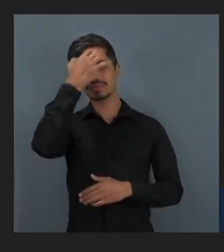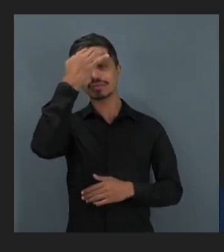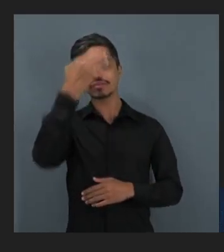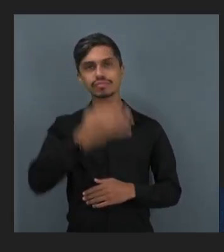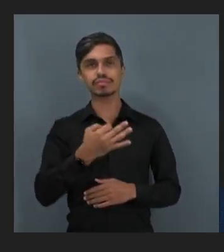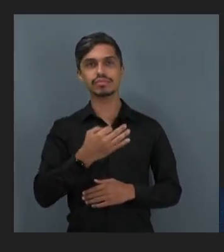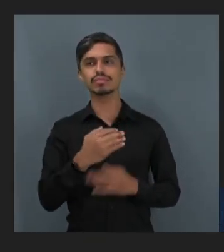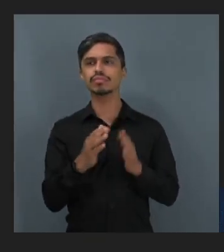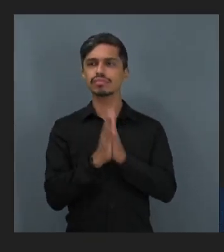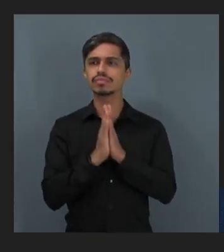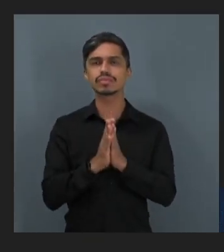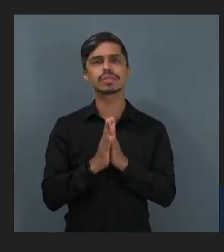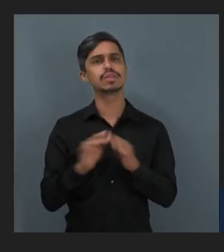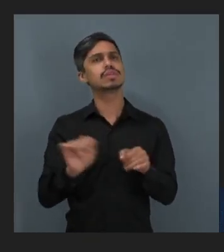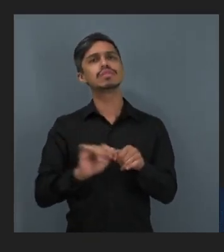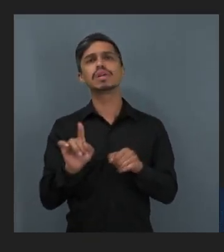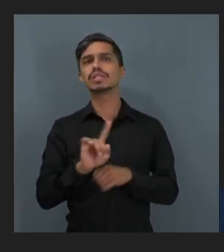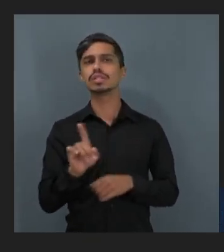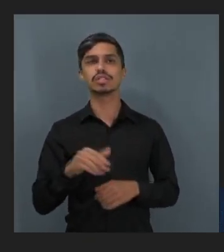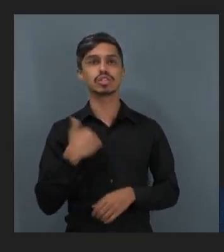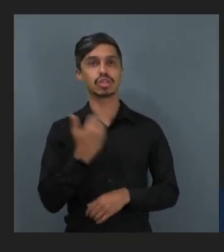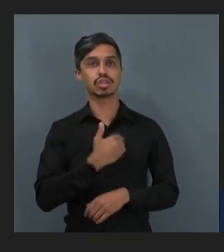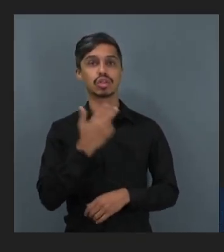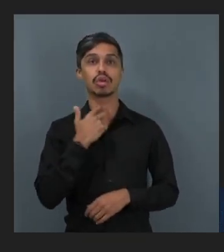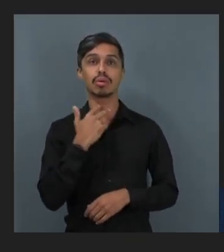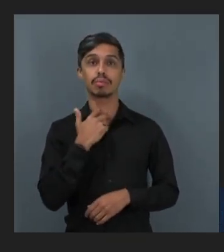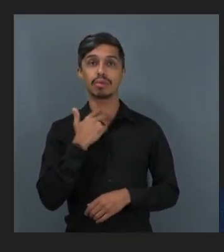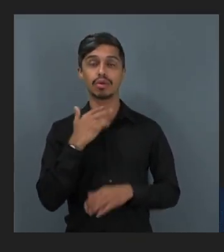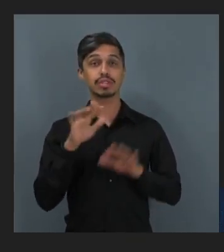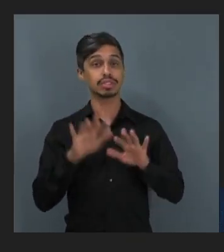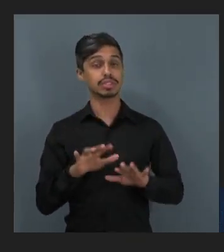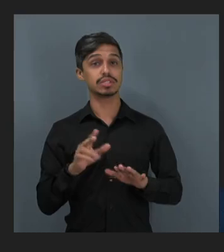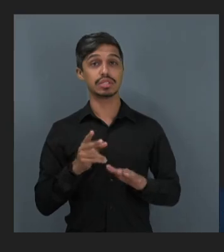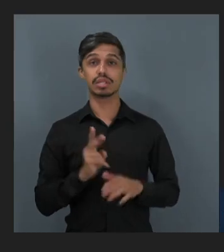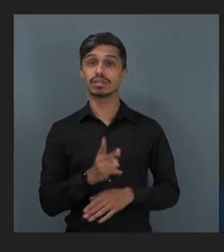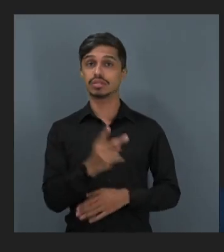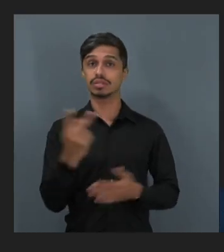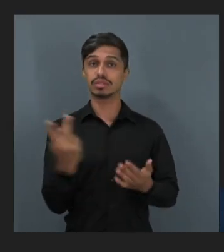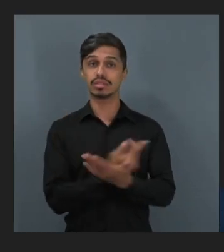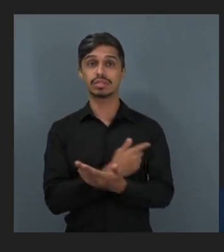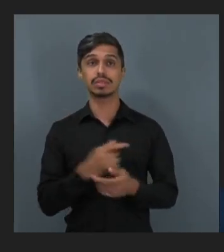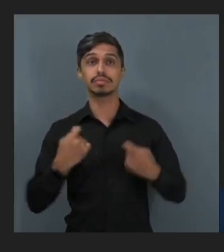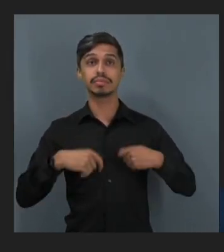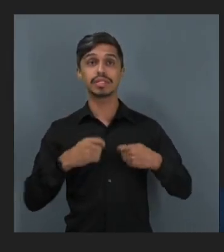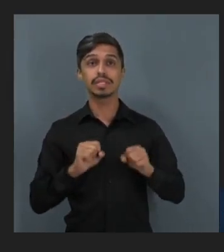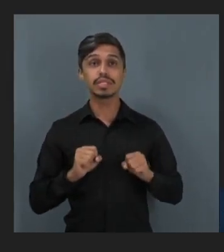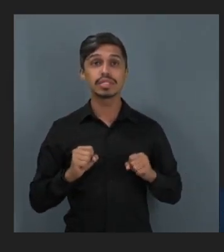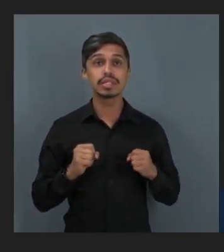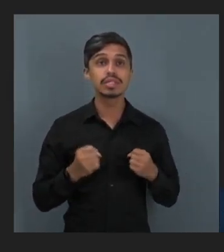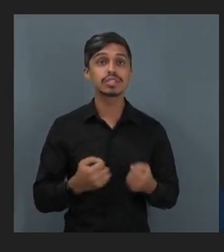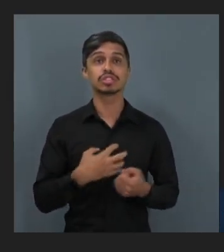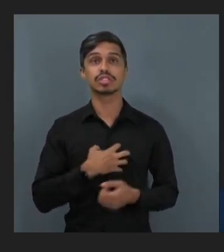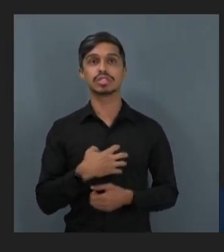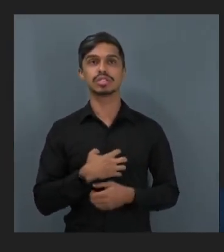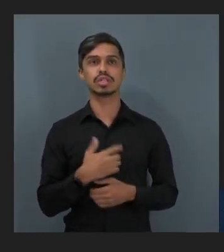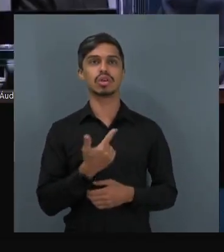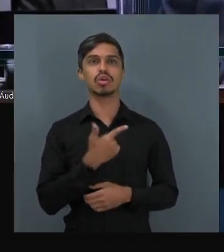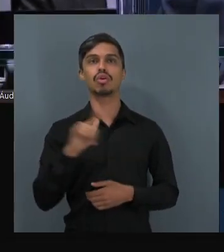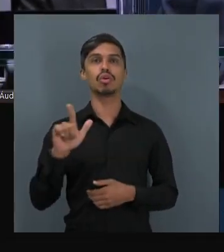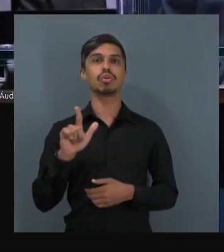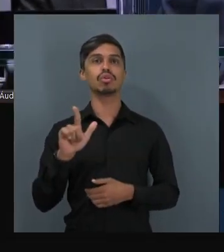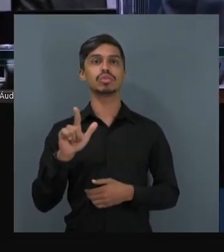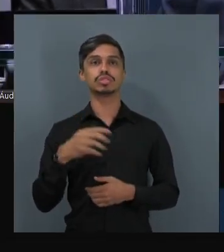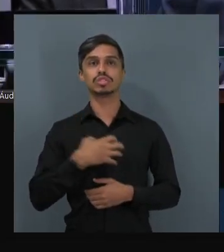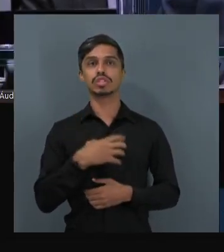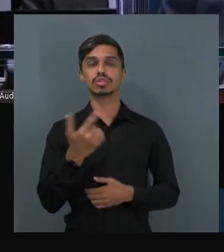não façam isso. A gente não pode deixar isso, presidente. A gente tem que agir de alguma forma e não tem